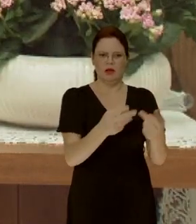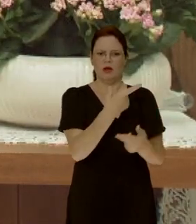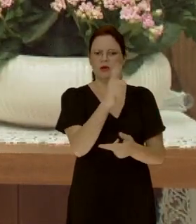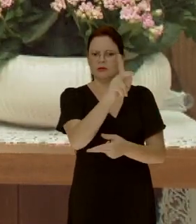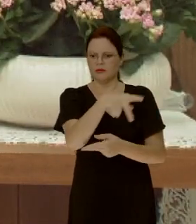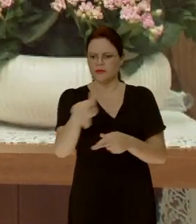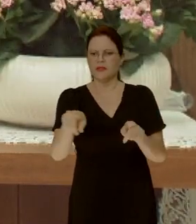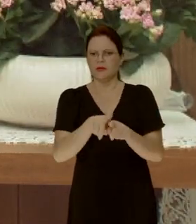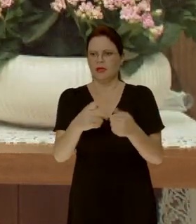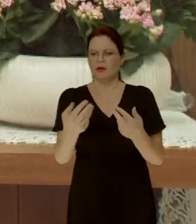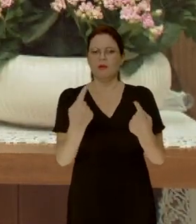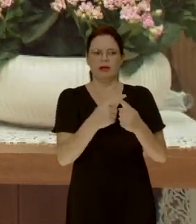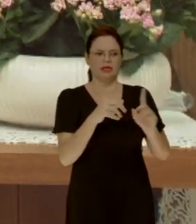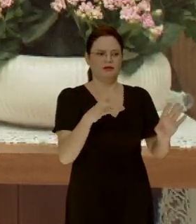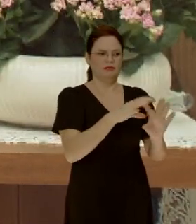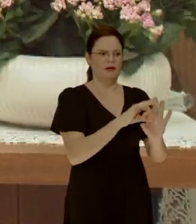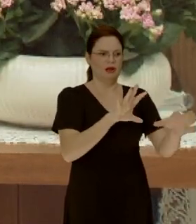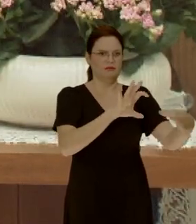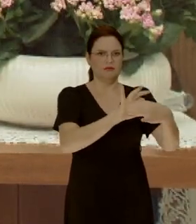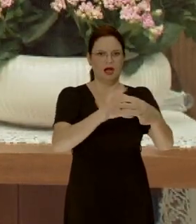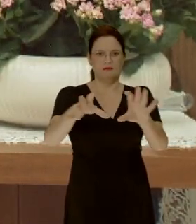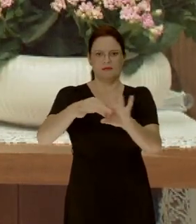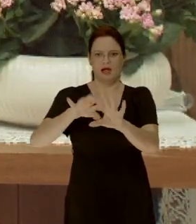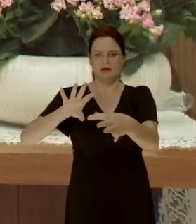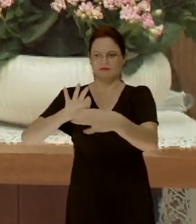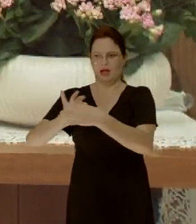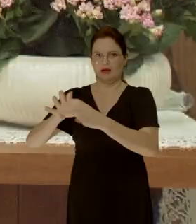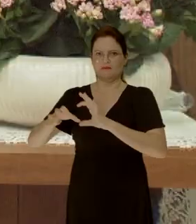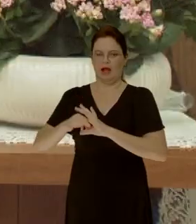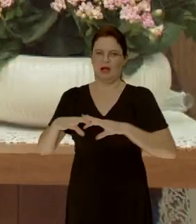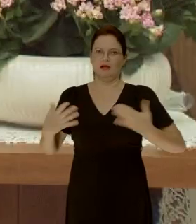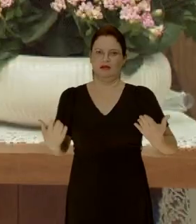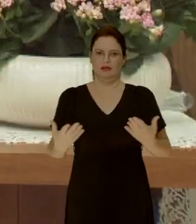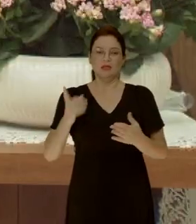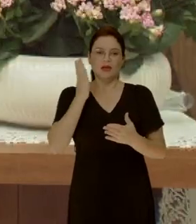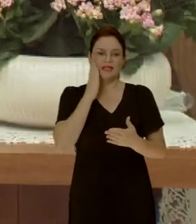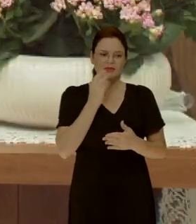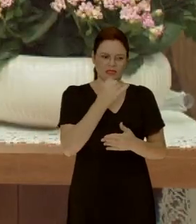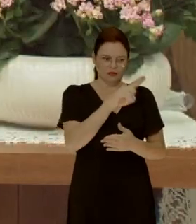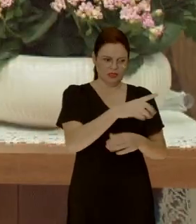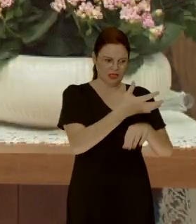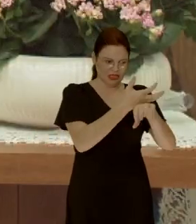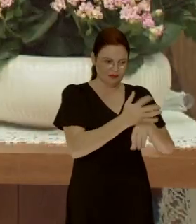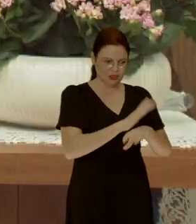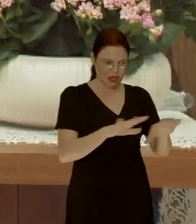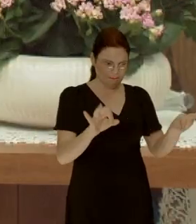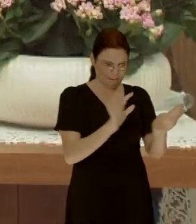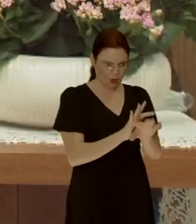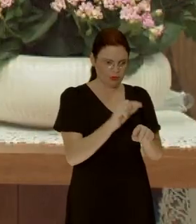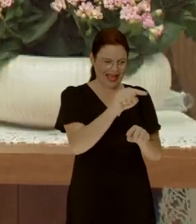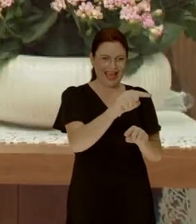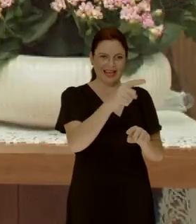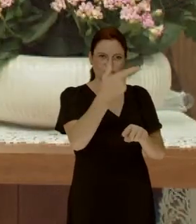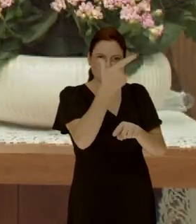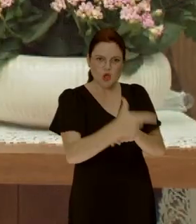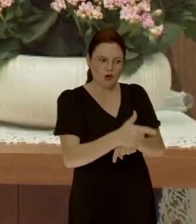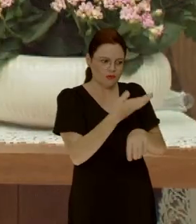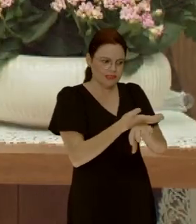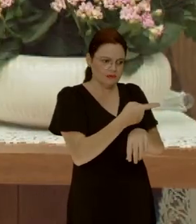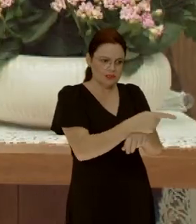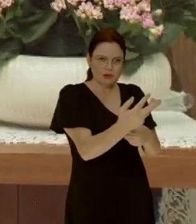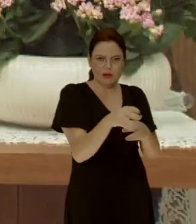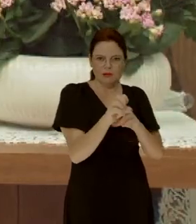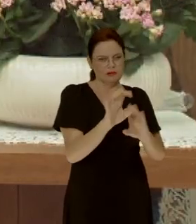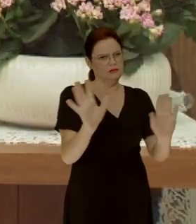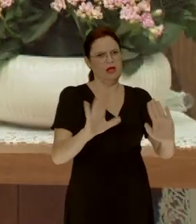dada naquela primeira, então ela não ia mais tocar naquele assunto. Ela podia passar, mas ela sabia